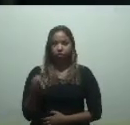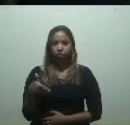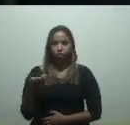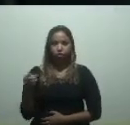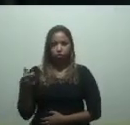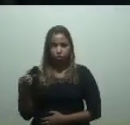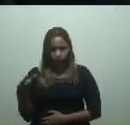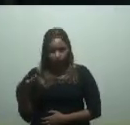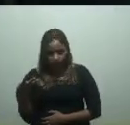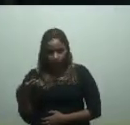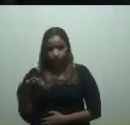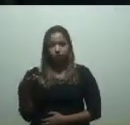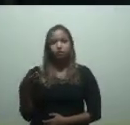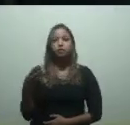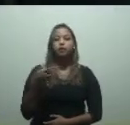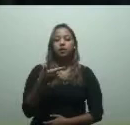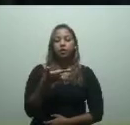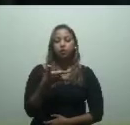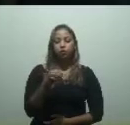567-2013 e a